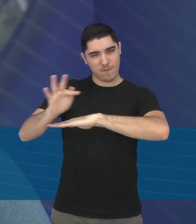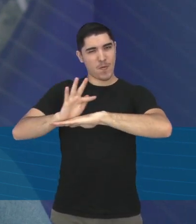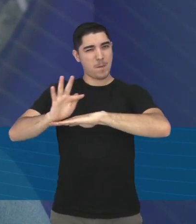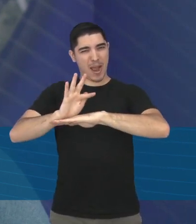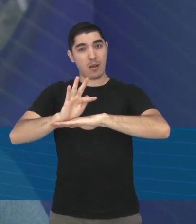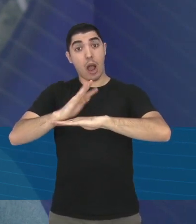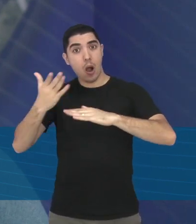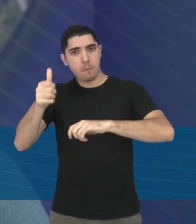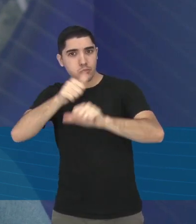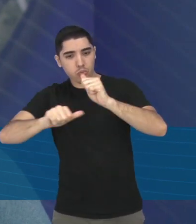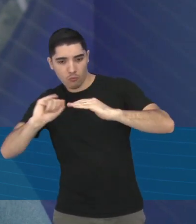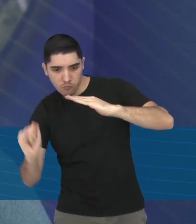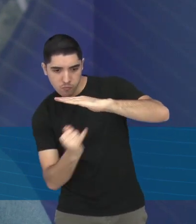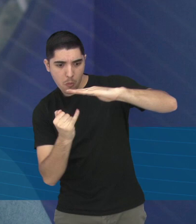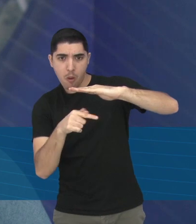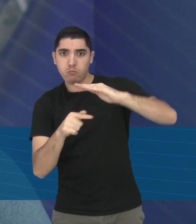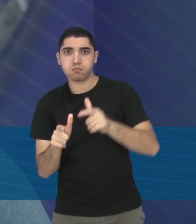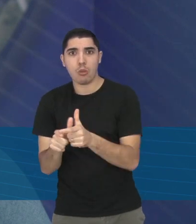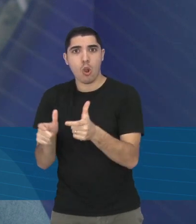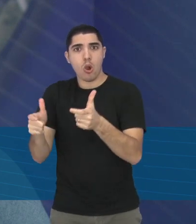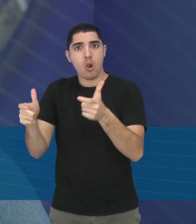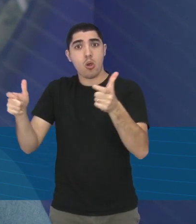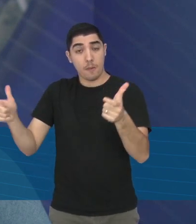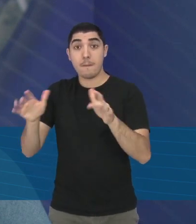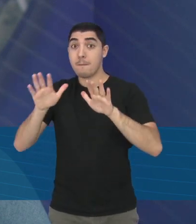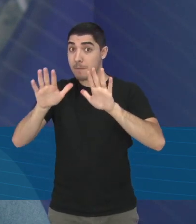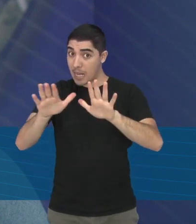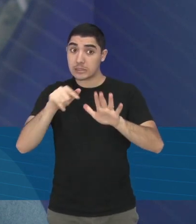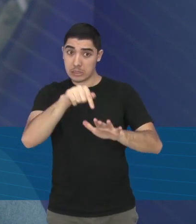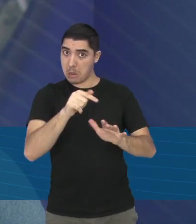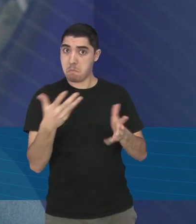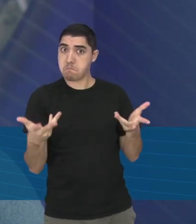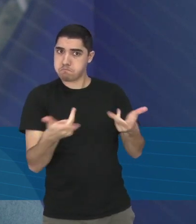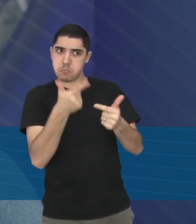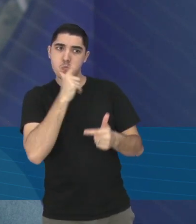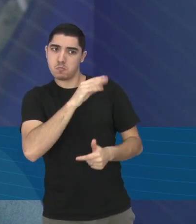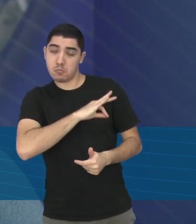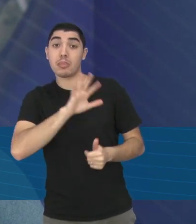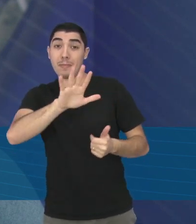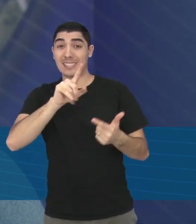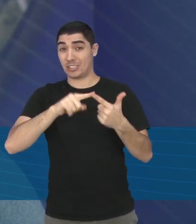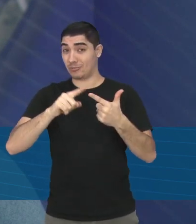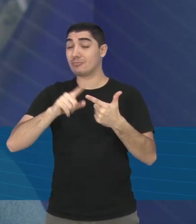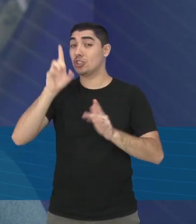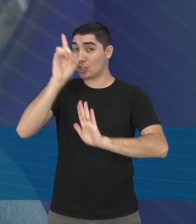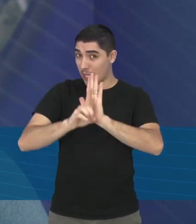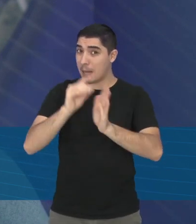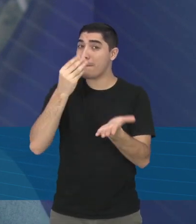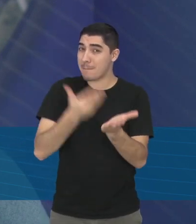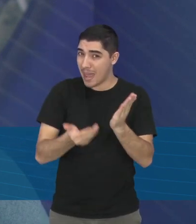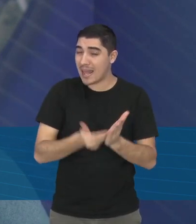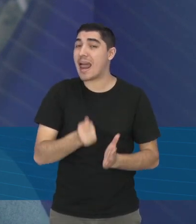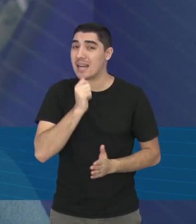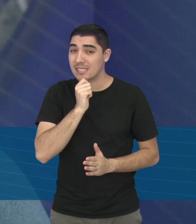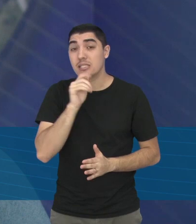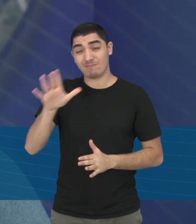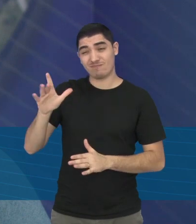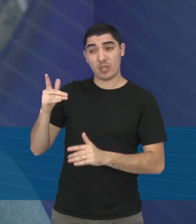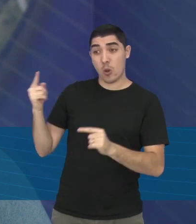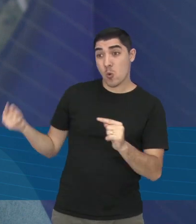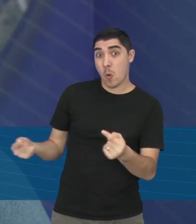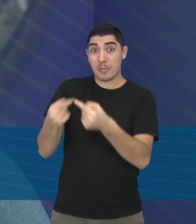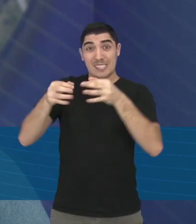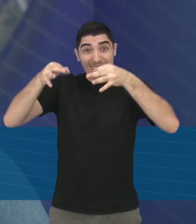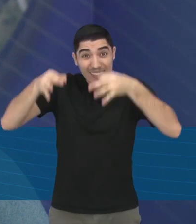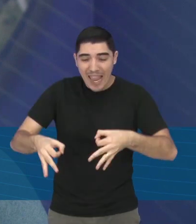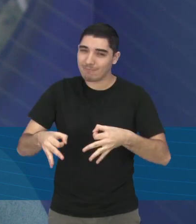subiu, fato que pode ter suas vantagens, mas também há perdas de direitos. Ainda estamos longe do ideal e é preciso